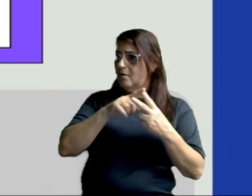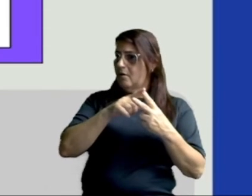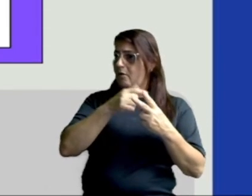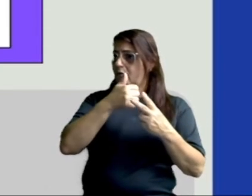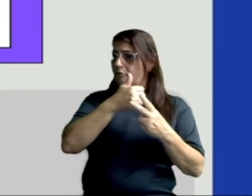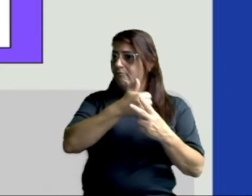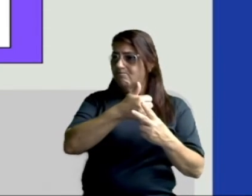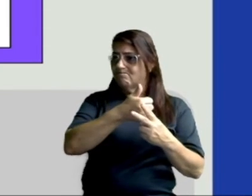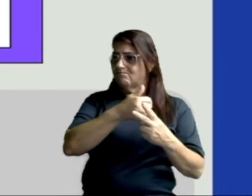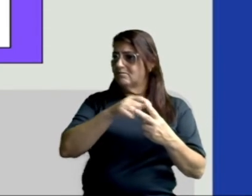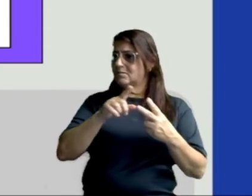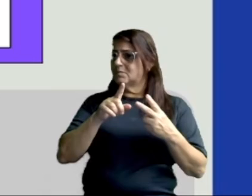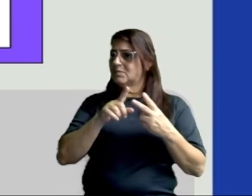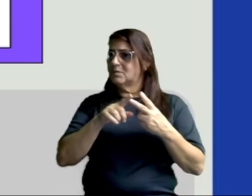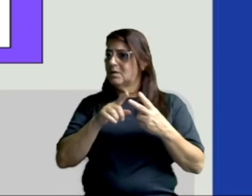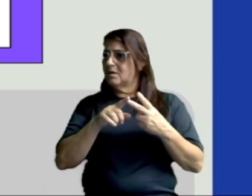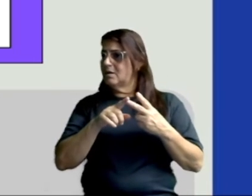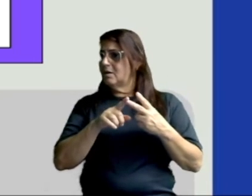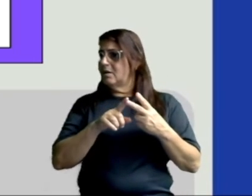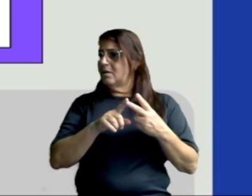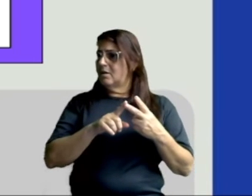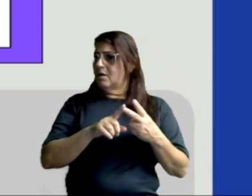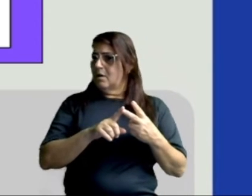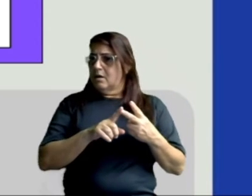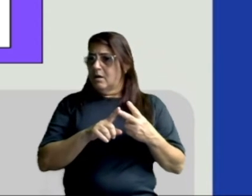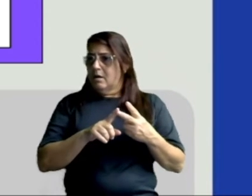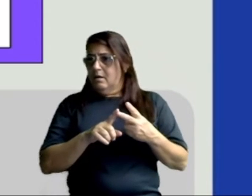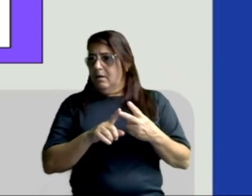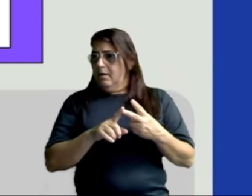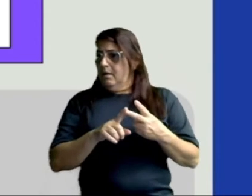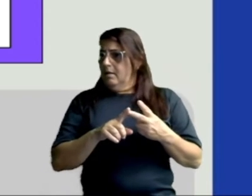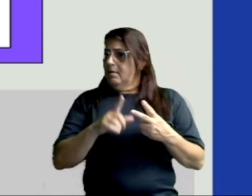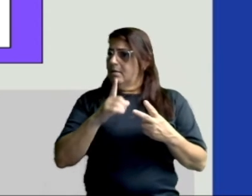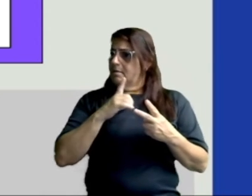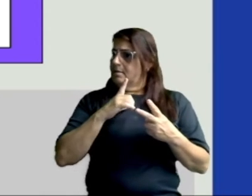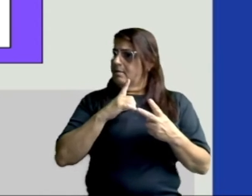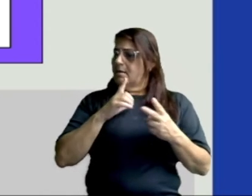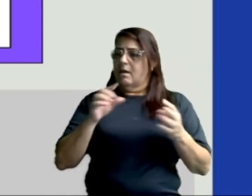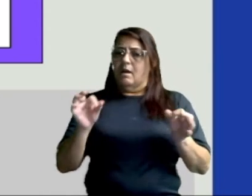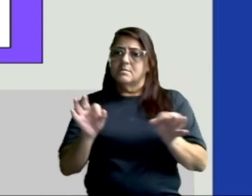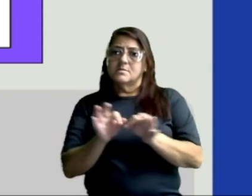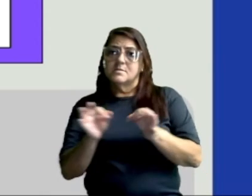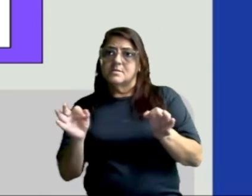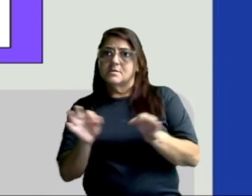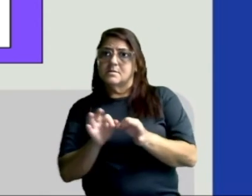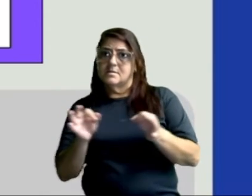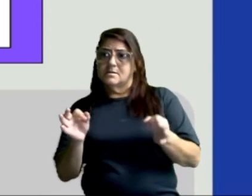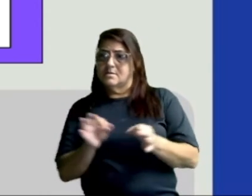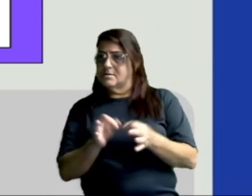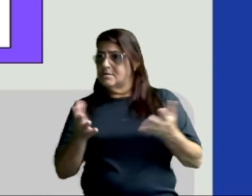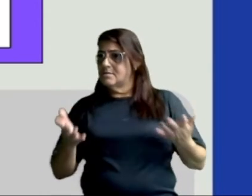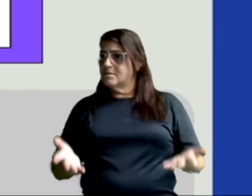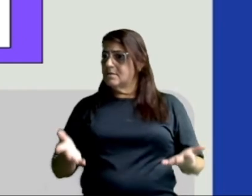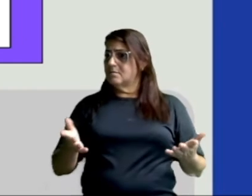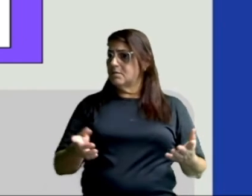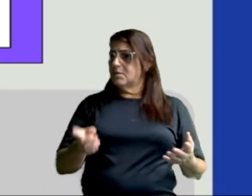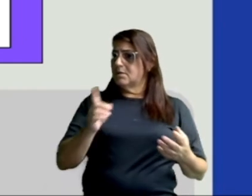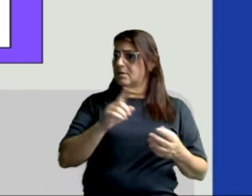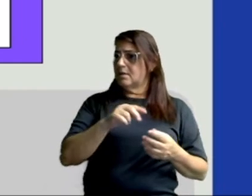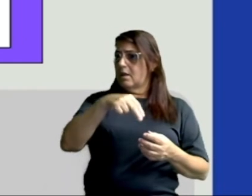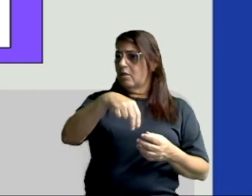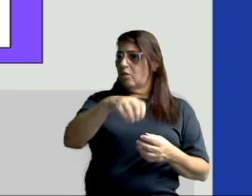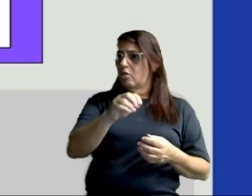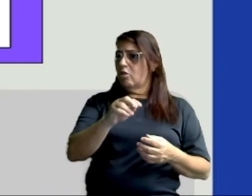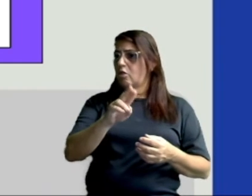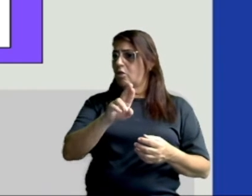contraída, tá? Que a gente chama de contracted form, e a forma normal, que é a forma cheia, full form. Então,